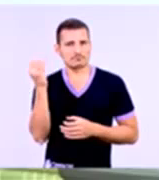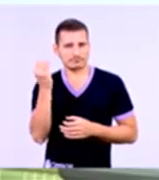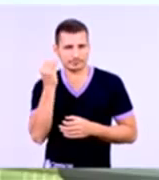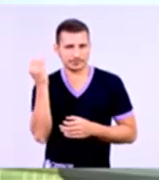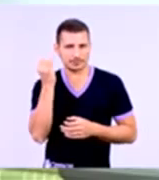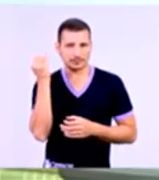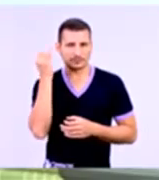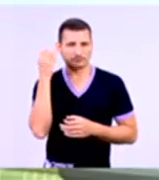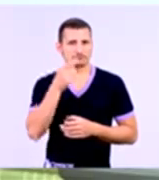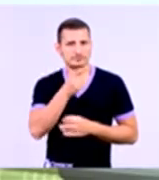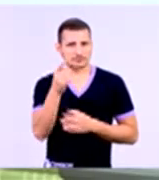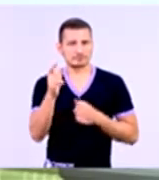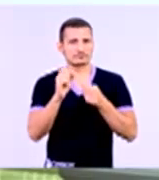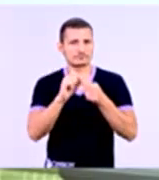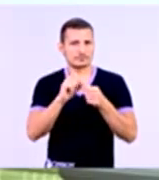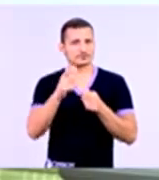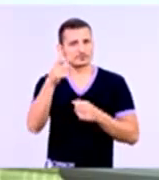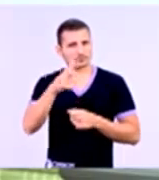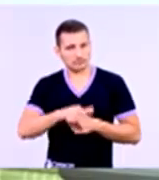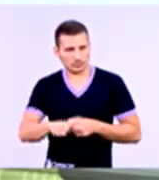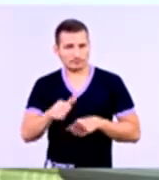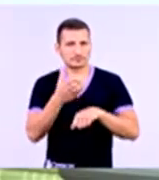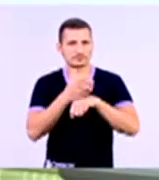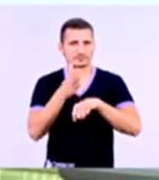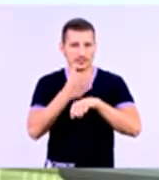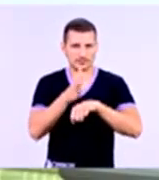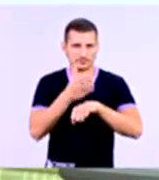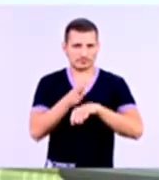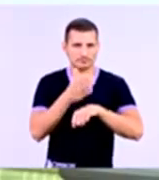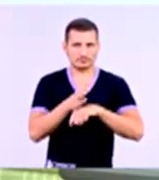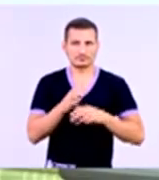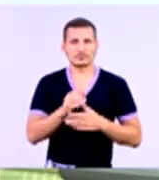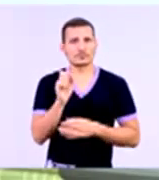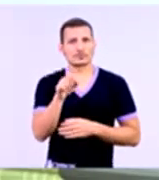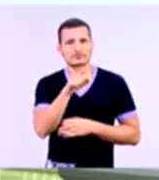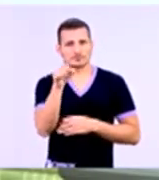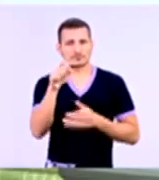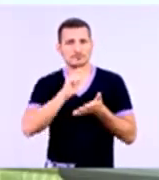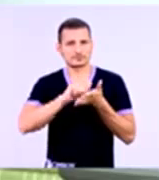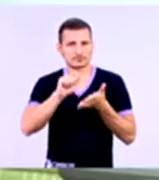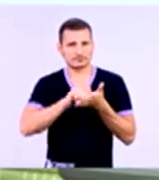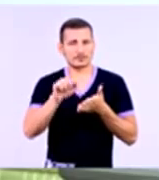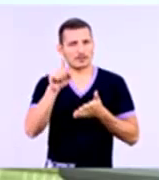que vocês refaçam a atividade considerando isso. O que vocês vão escrever é